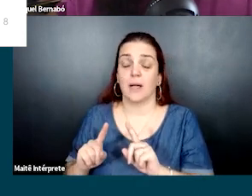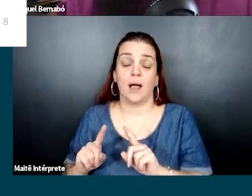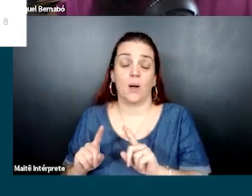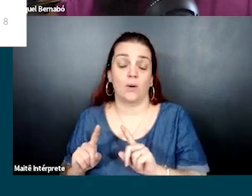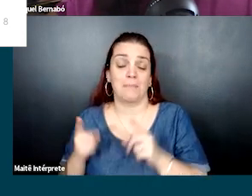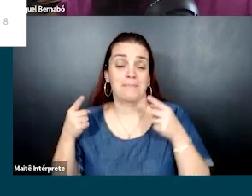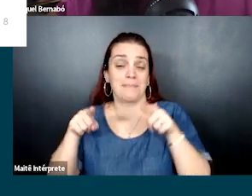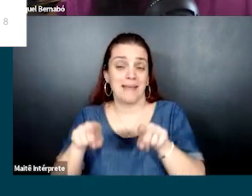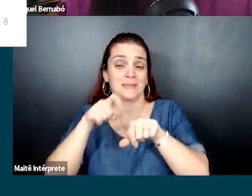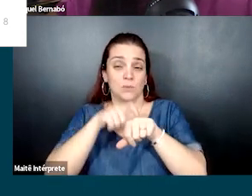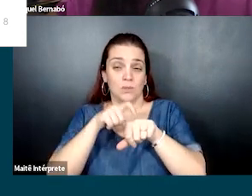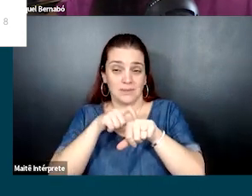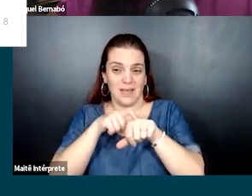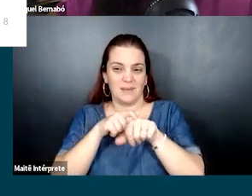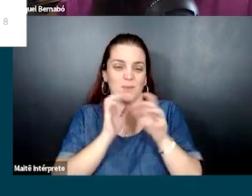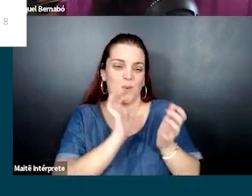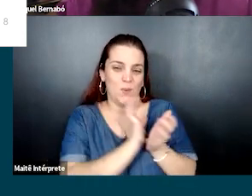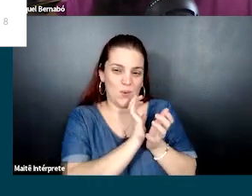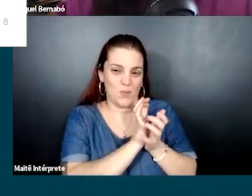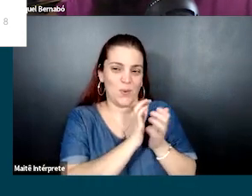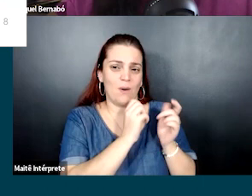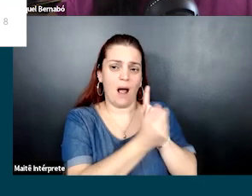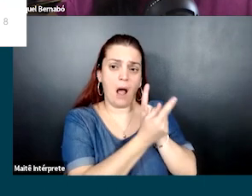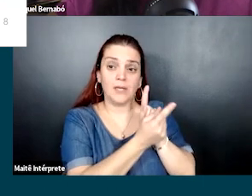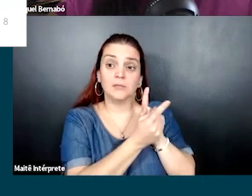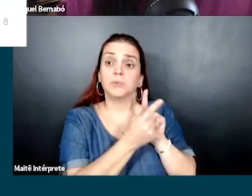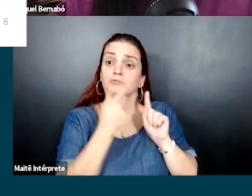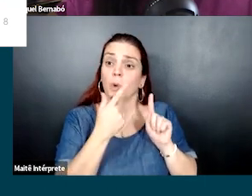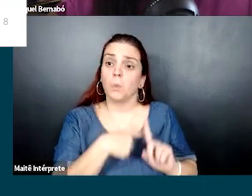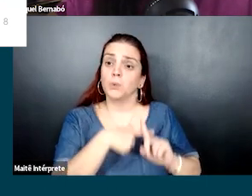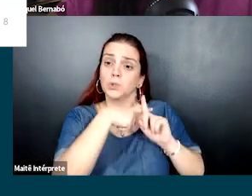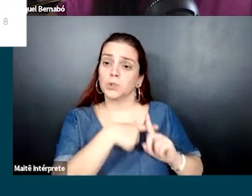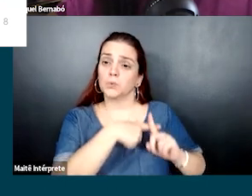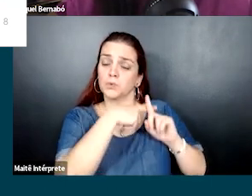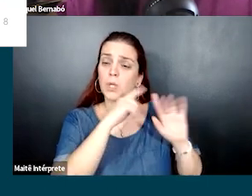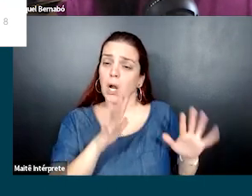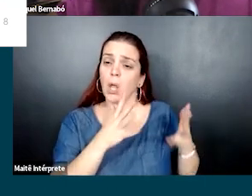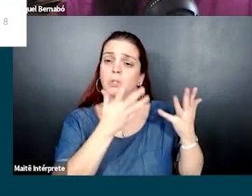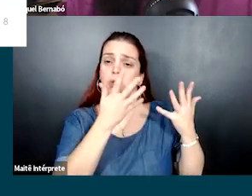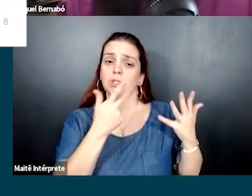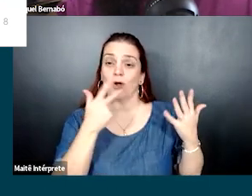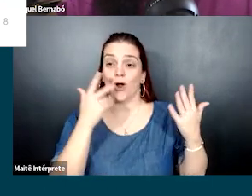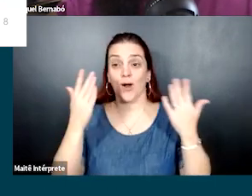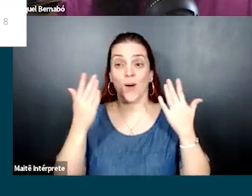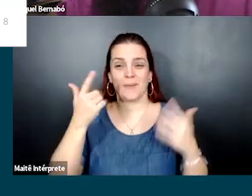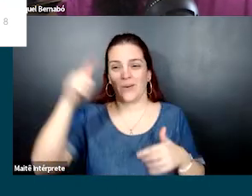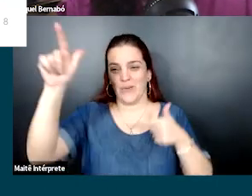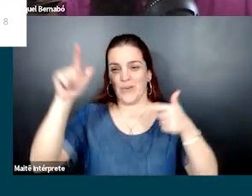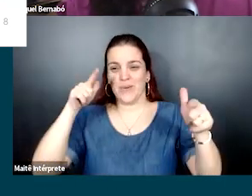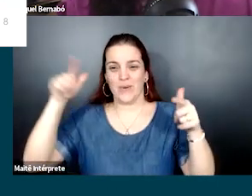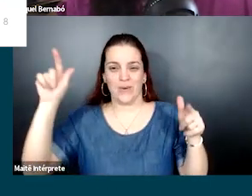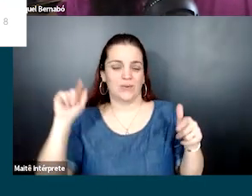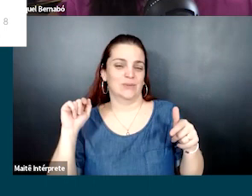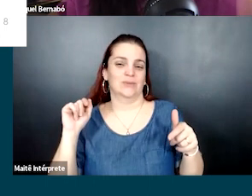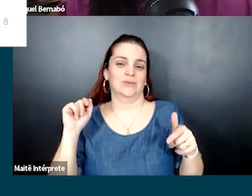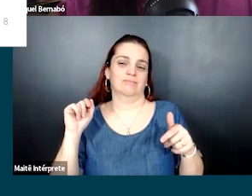descobriu realmente, a gente também descobriu, junto com o pessoal de atendimento, alguns elogios, né, como eu falei, que as pessoas estavam falando